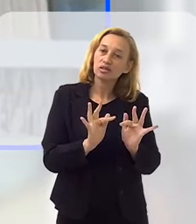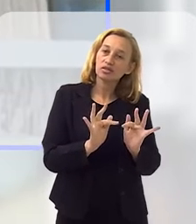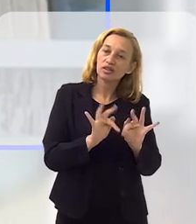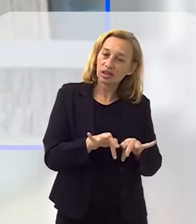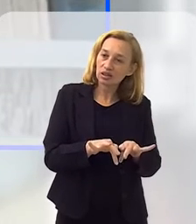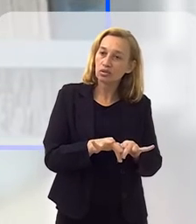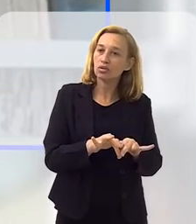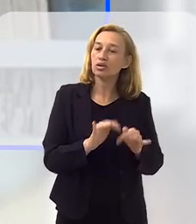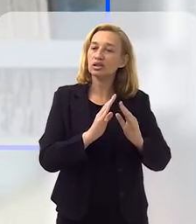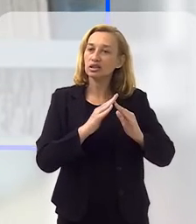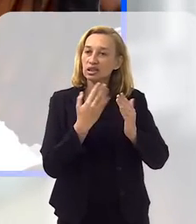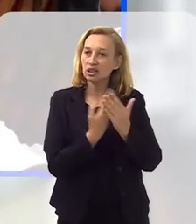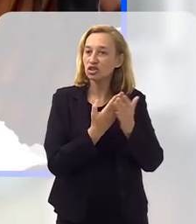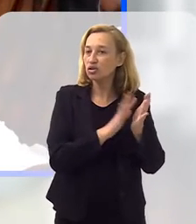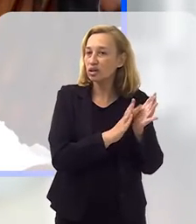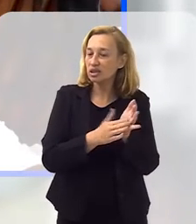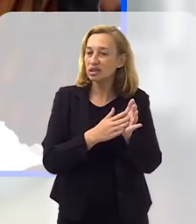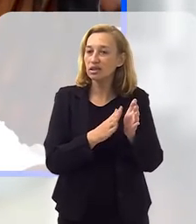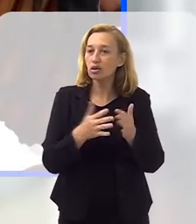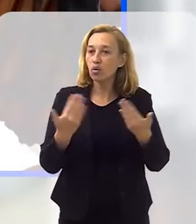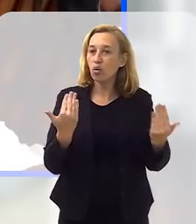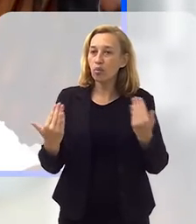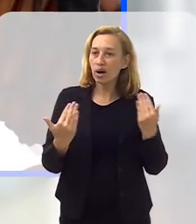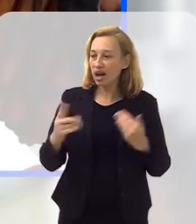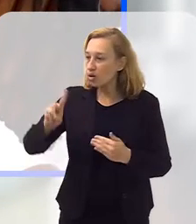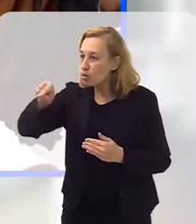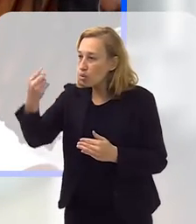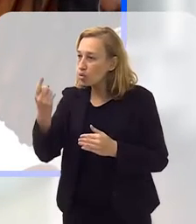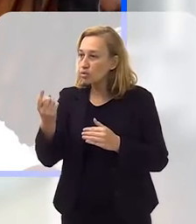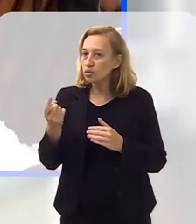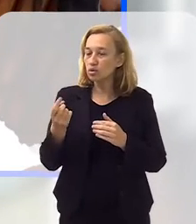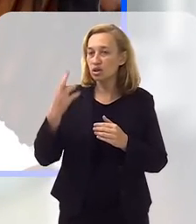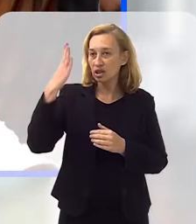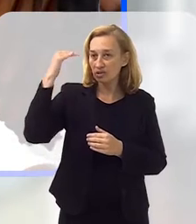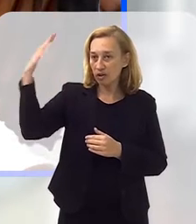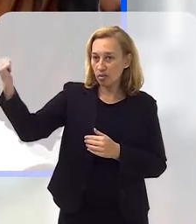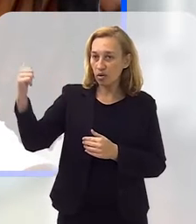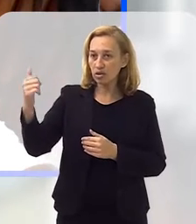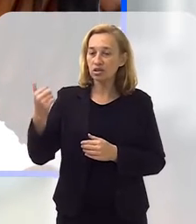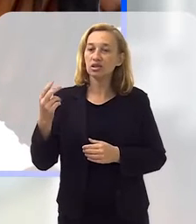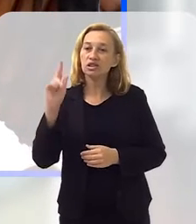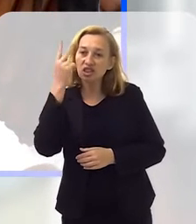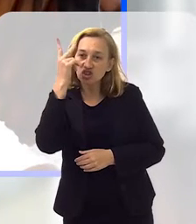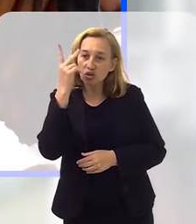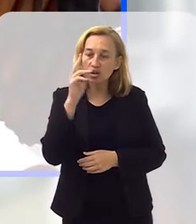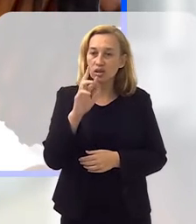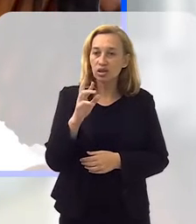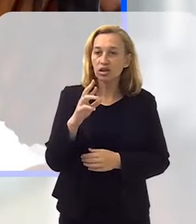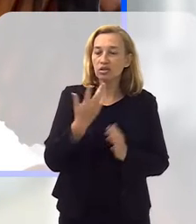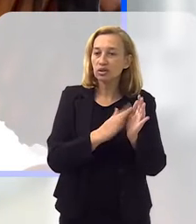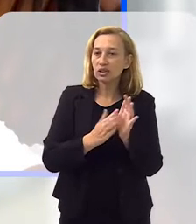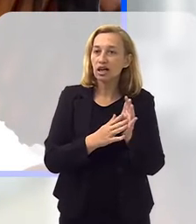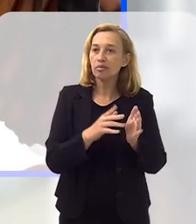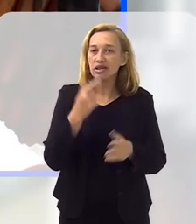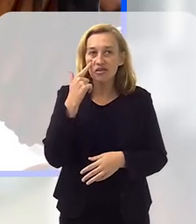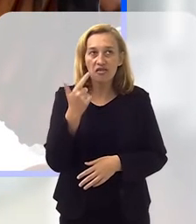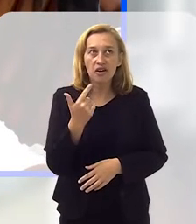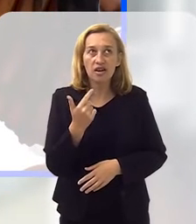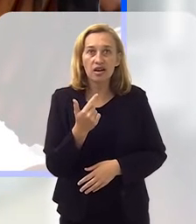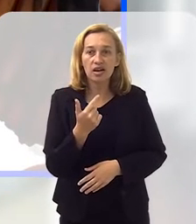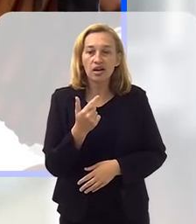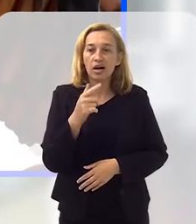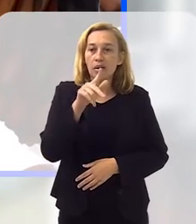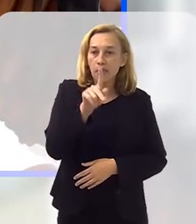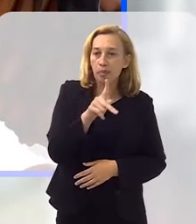nas escolas de samba. Então, assim, comparando com outros grandes nomes da história do samba, se a gente pegar, por